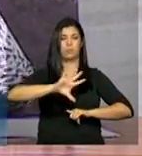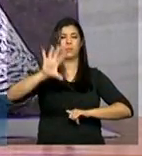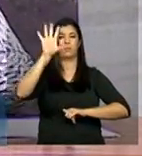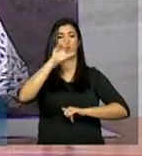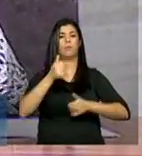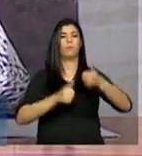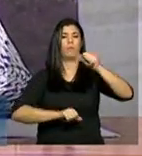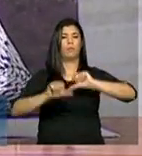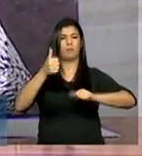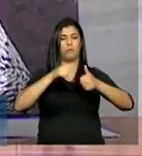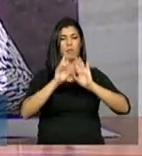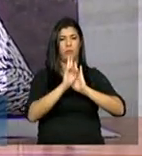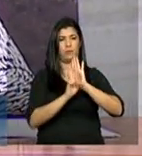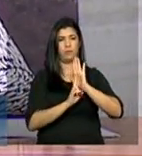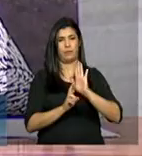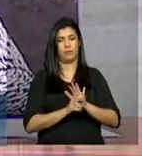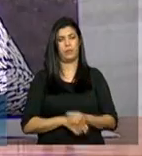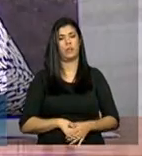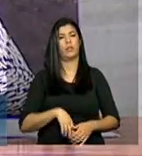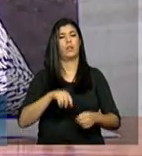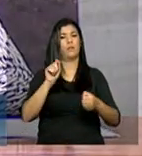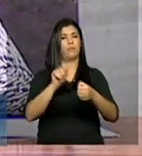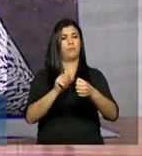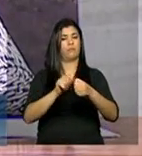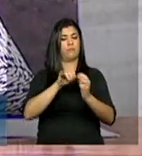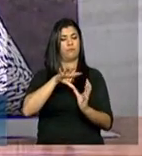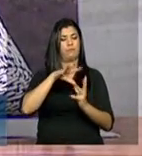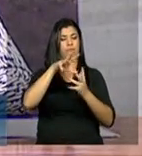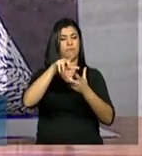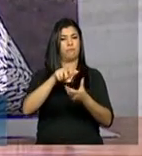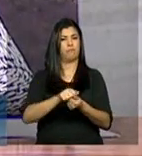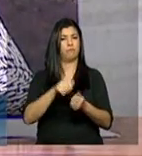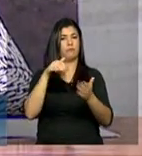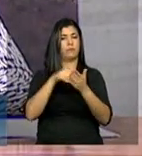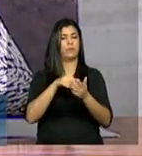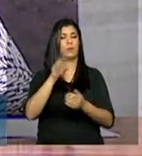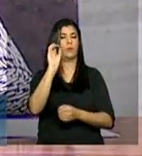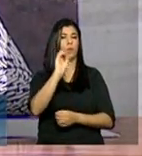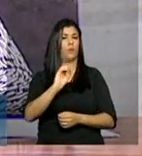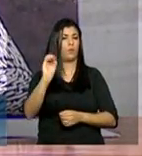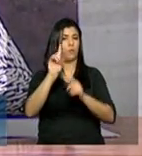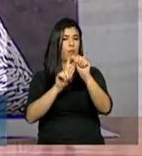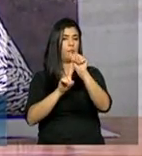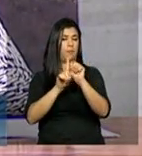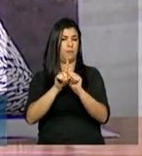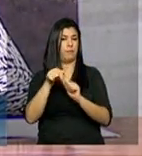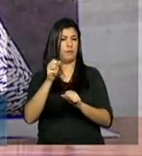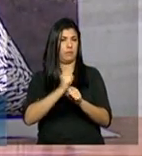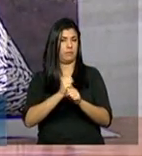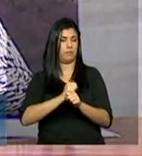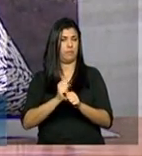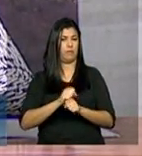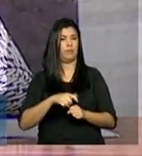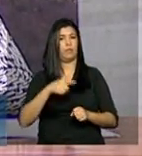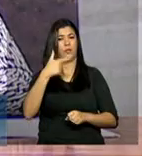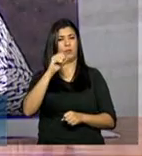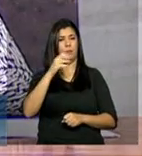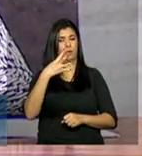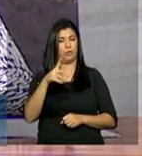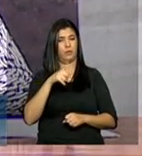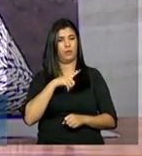balanço. A execução global do PAC 2, até outubro de 2014, correspondeu a